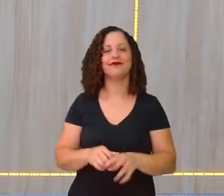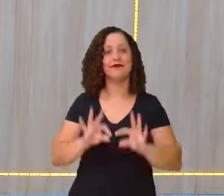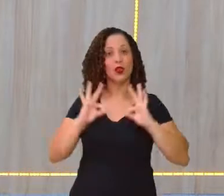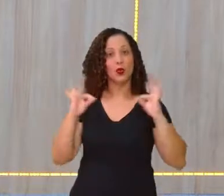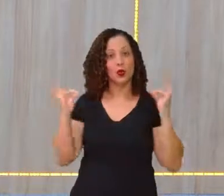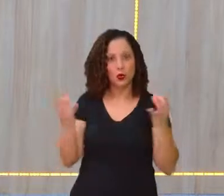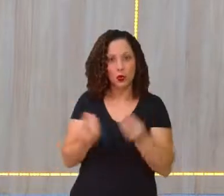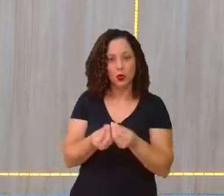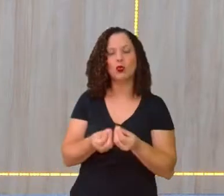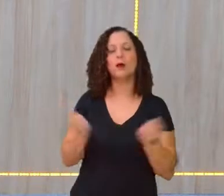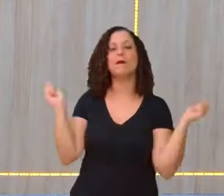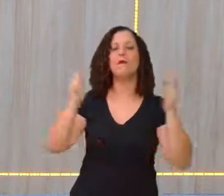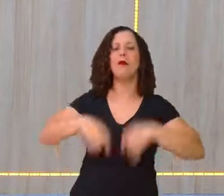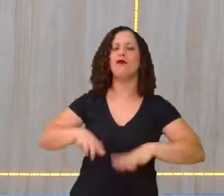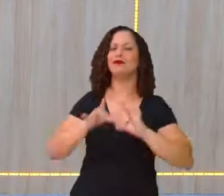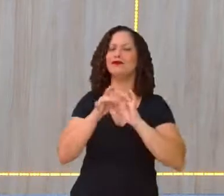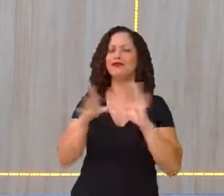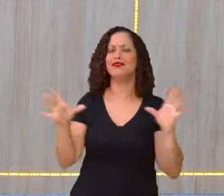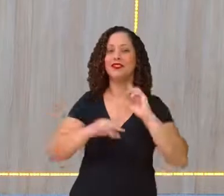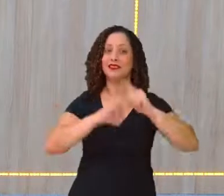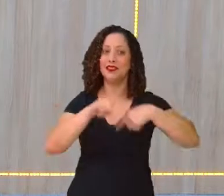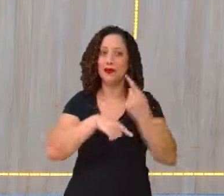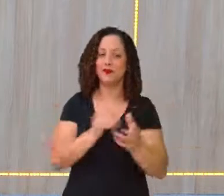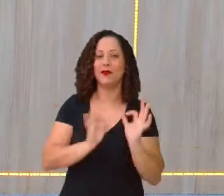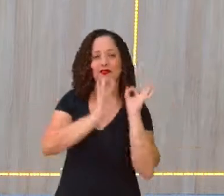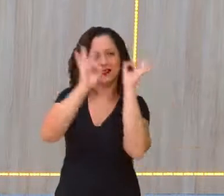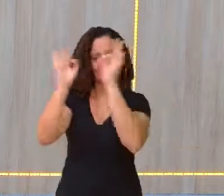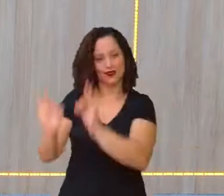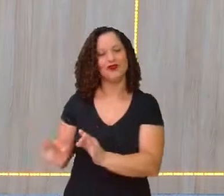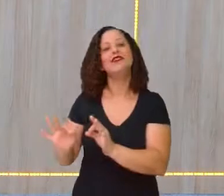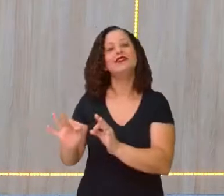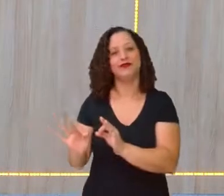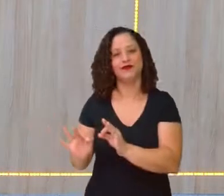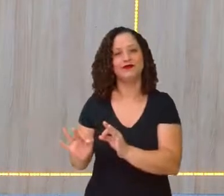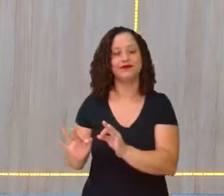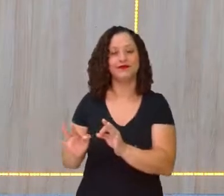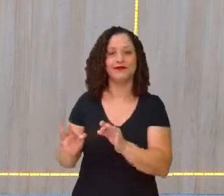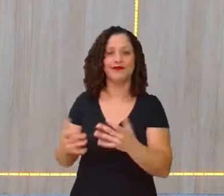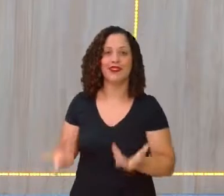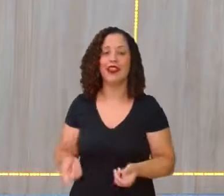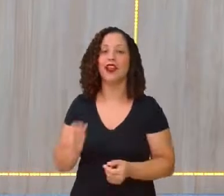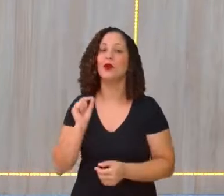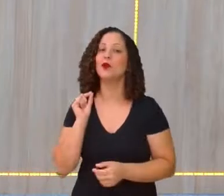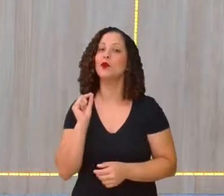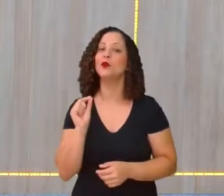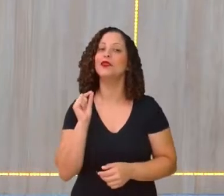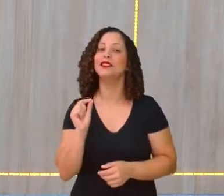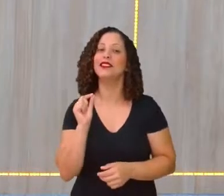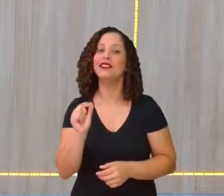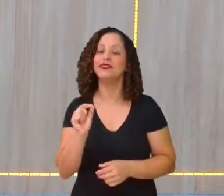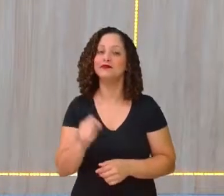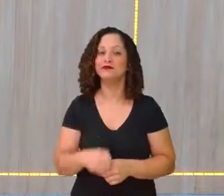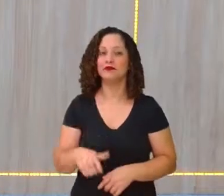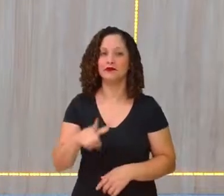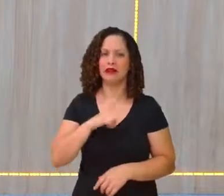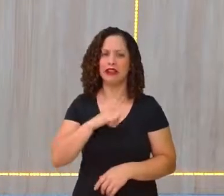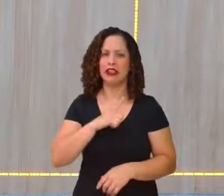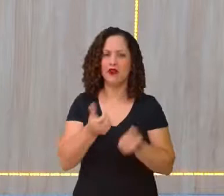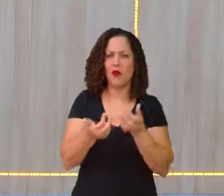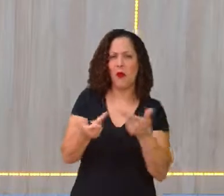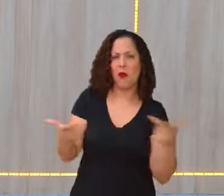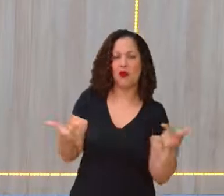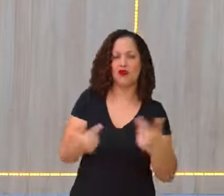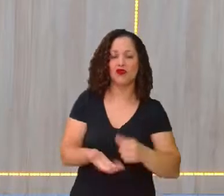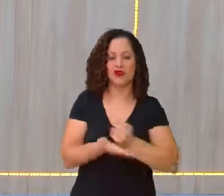internet de vocês e depois vão poder assistir aí os influencers, né? Vão poder jogar